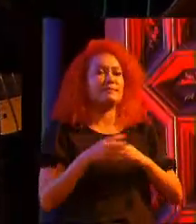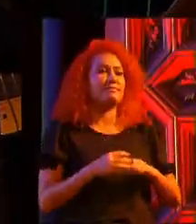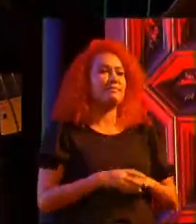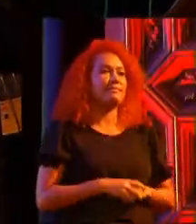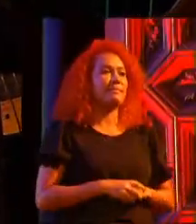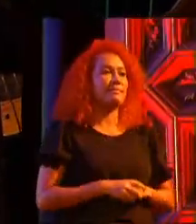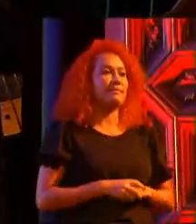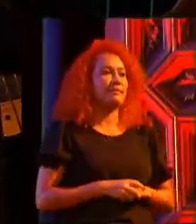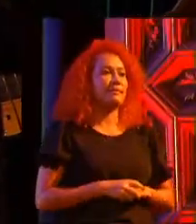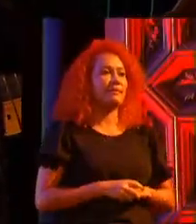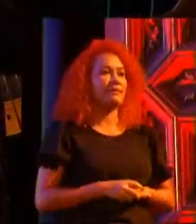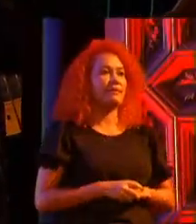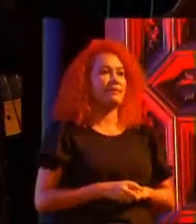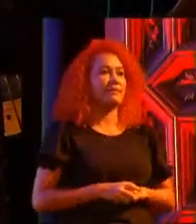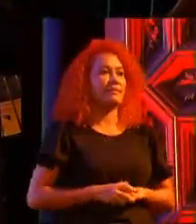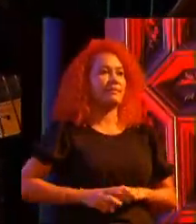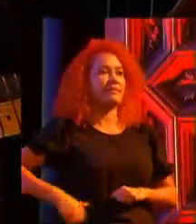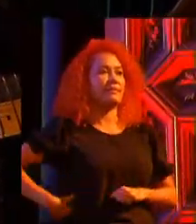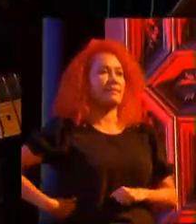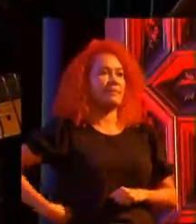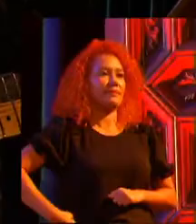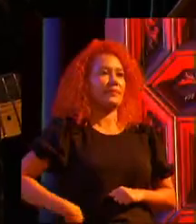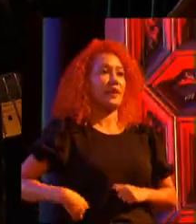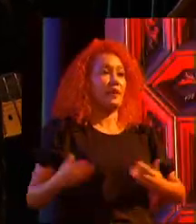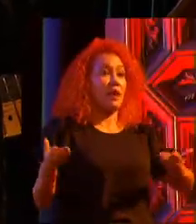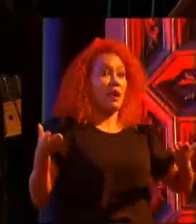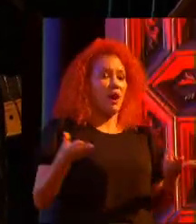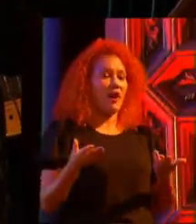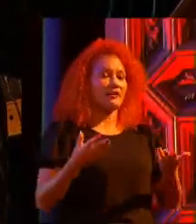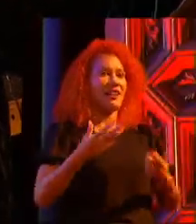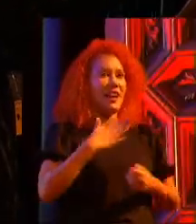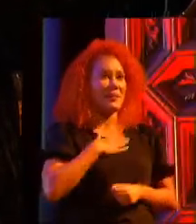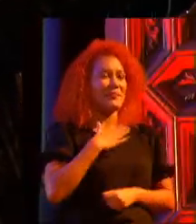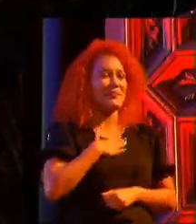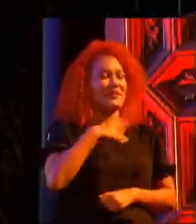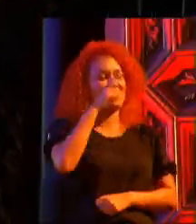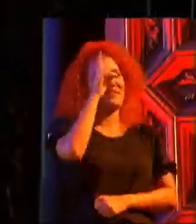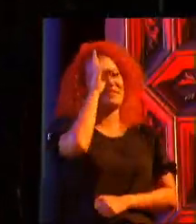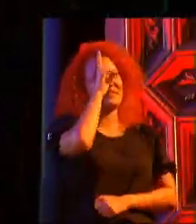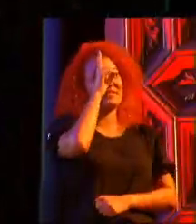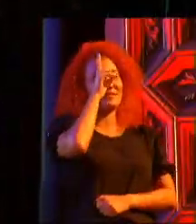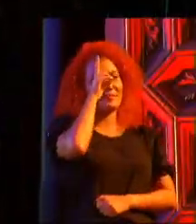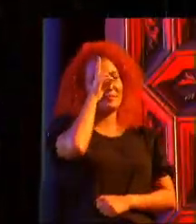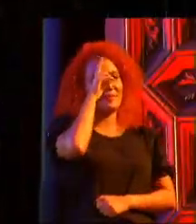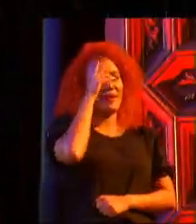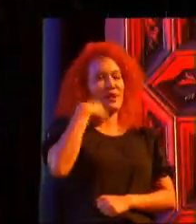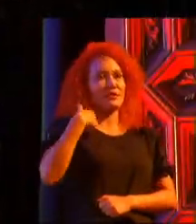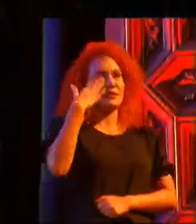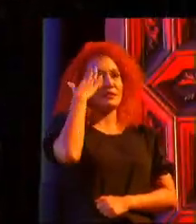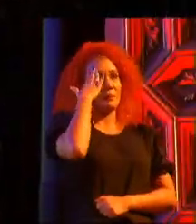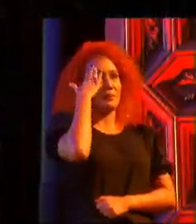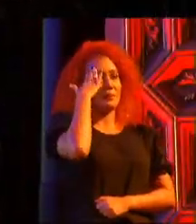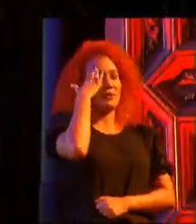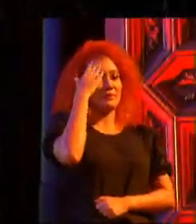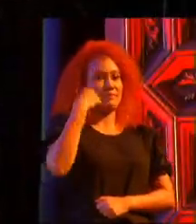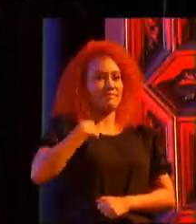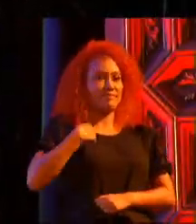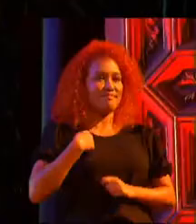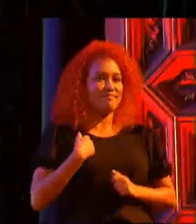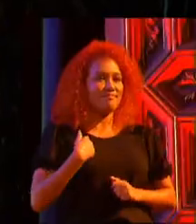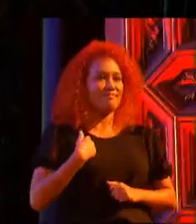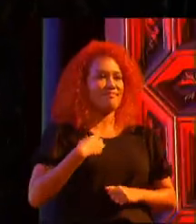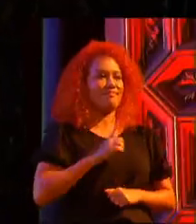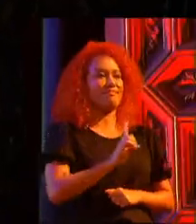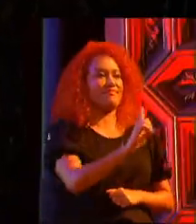é algo assim que vai ficar para a história, para mim. Né? Saber que eu estou aqui pegando